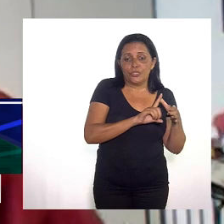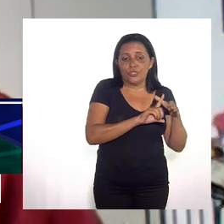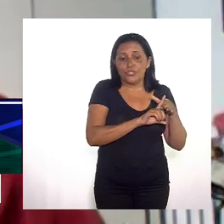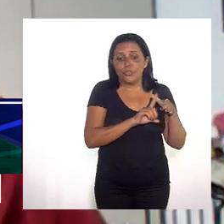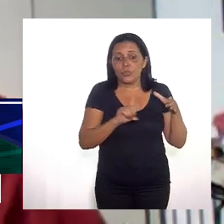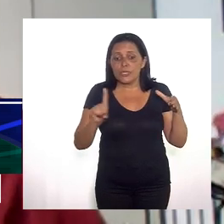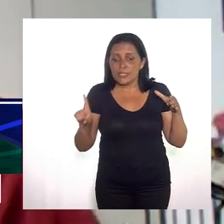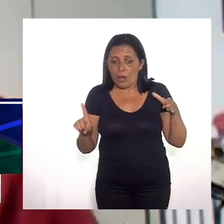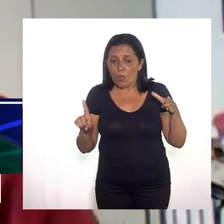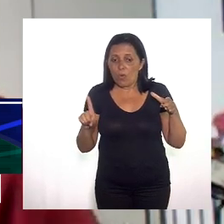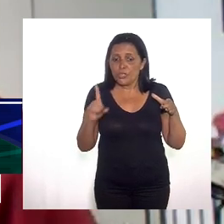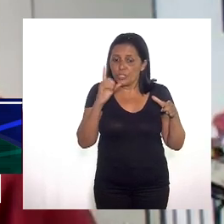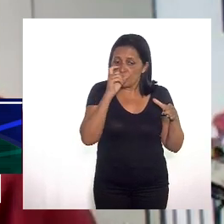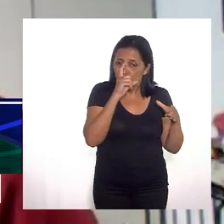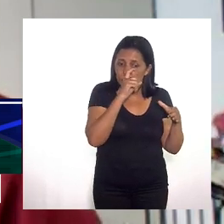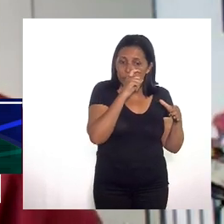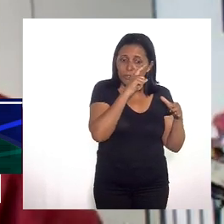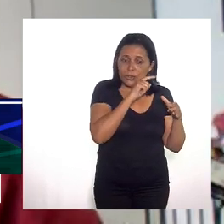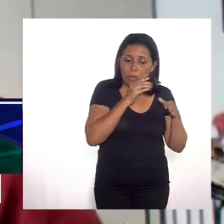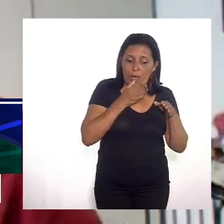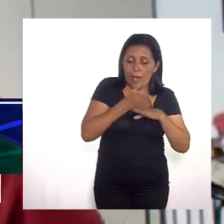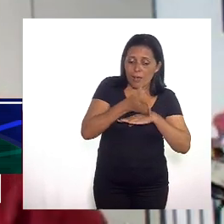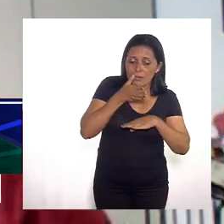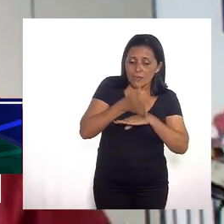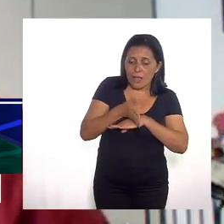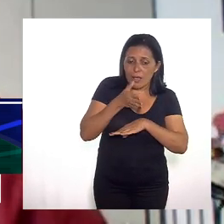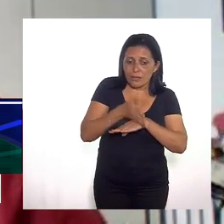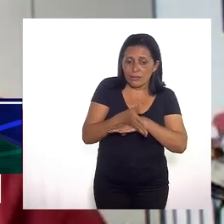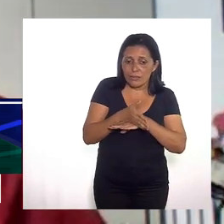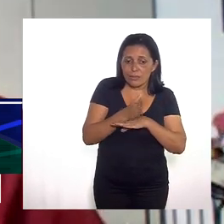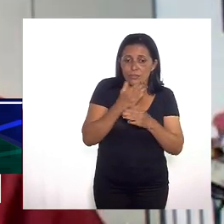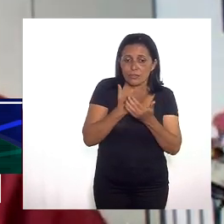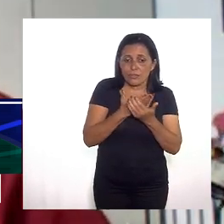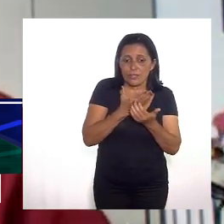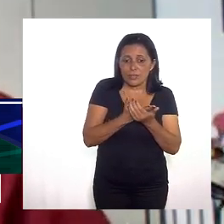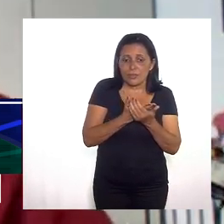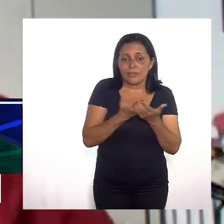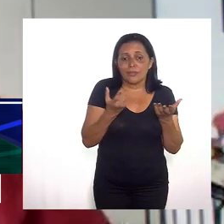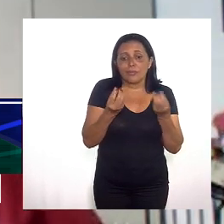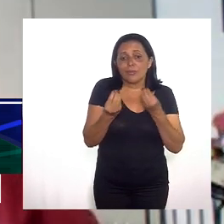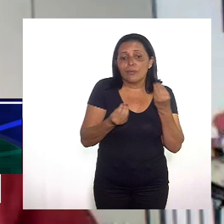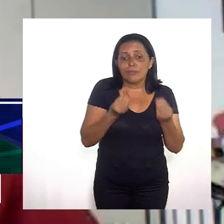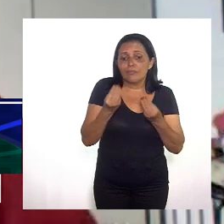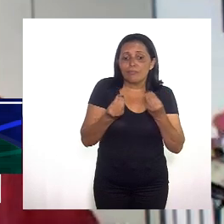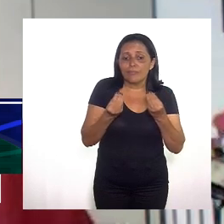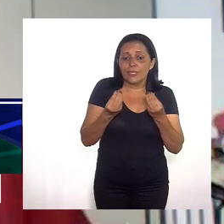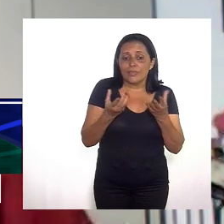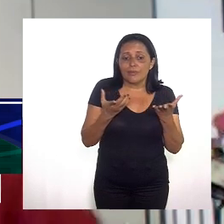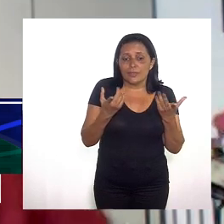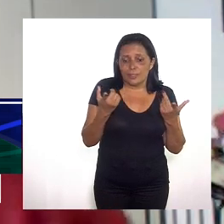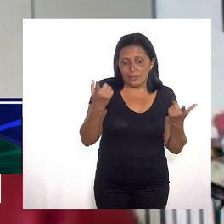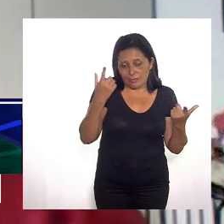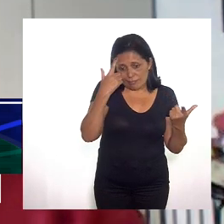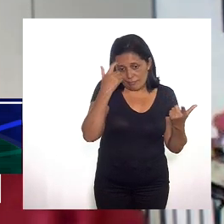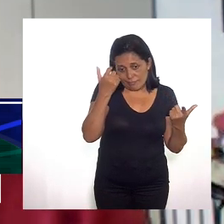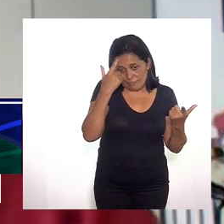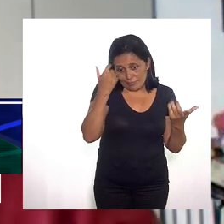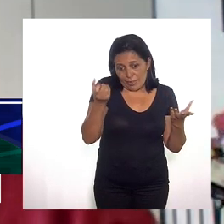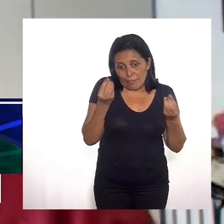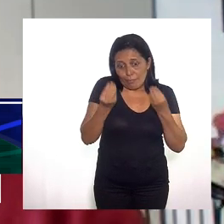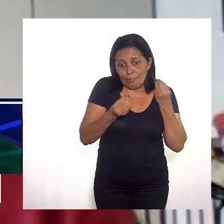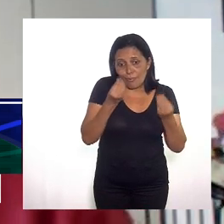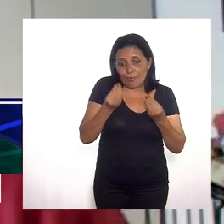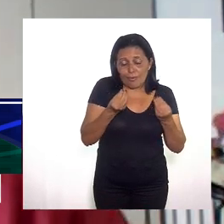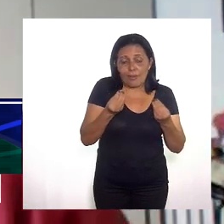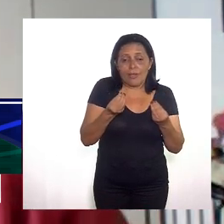dificultação do acesso à educação para esses estudantes, quebra de condições de isonomia, que é muito brutal. Por quê? Porque, por outro lado, a